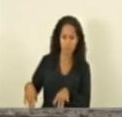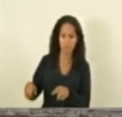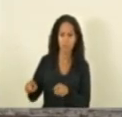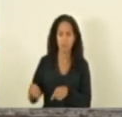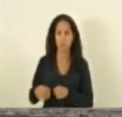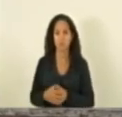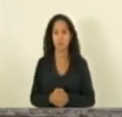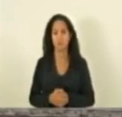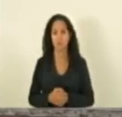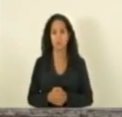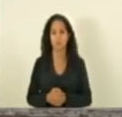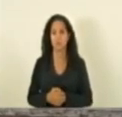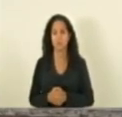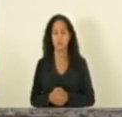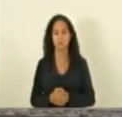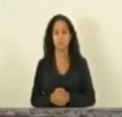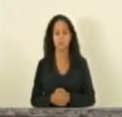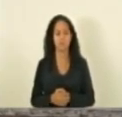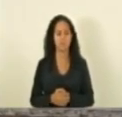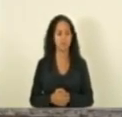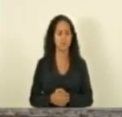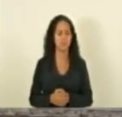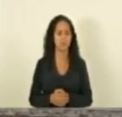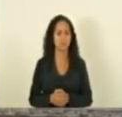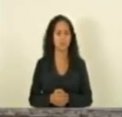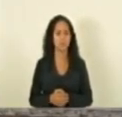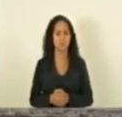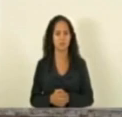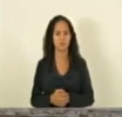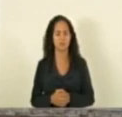comissão? Relato, por gentileza.